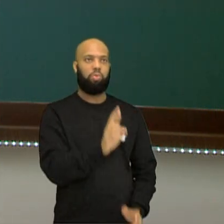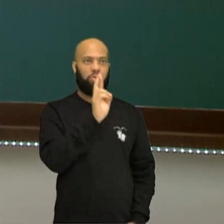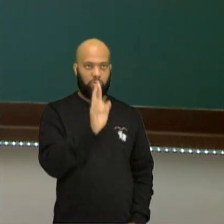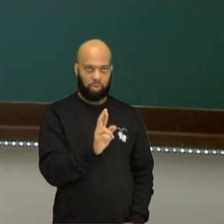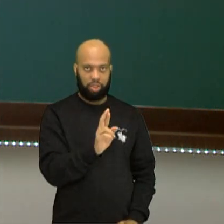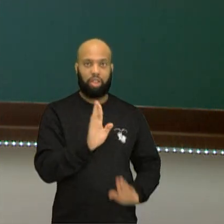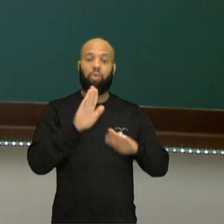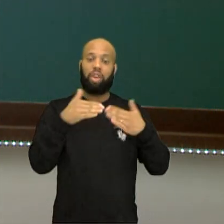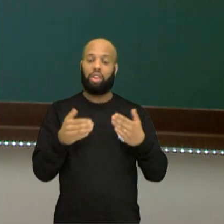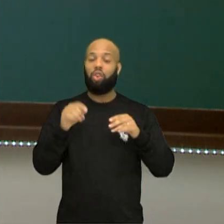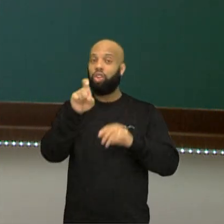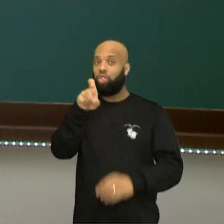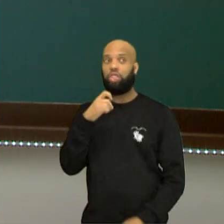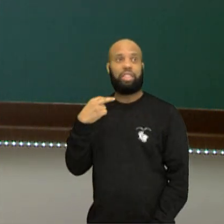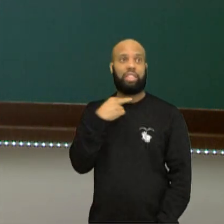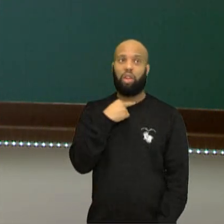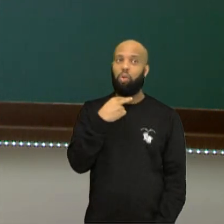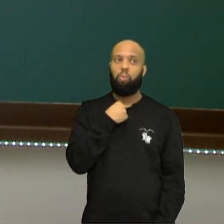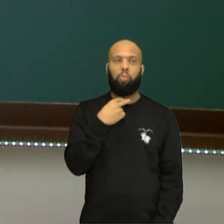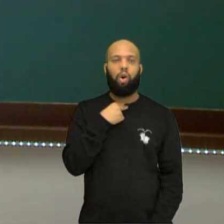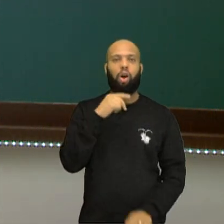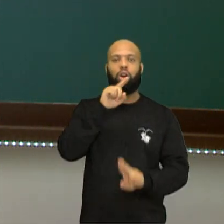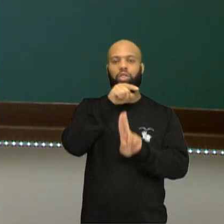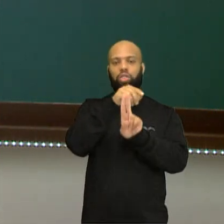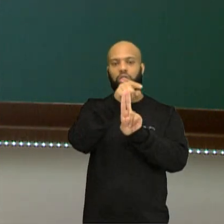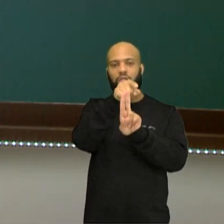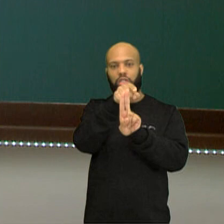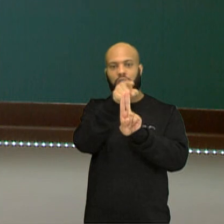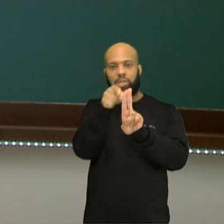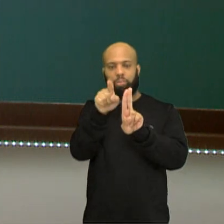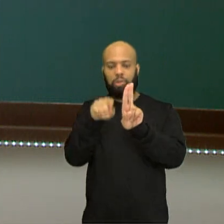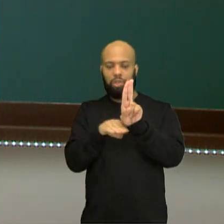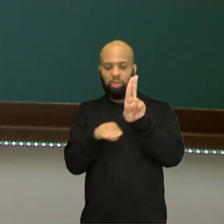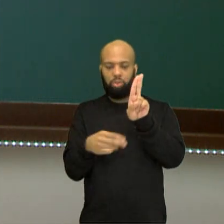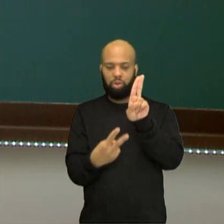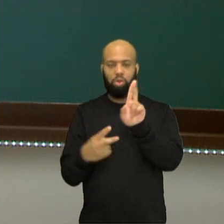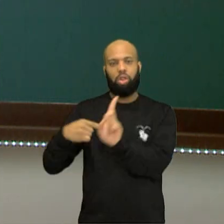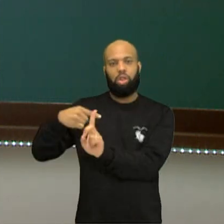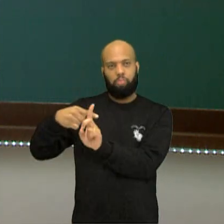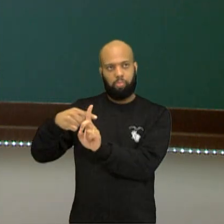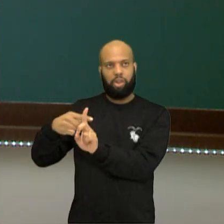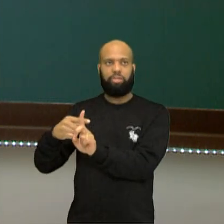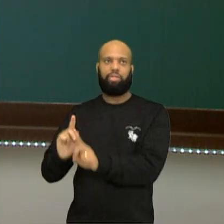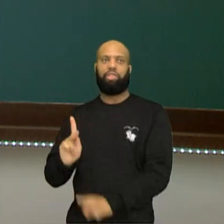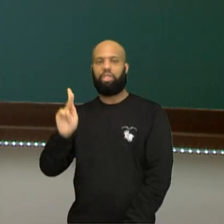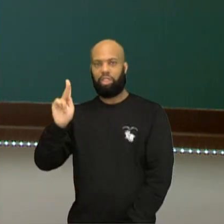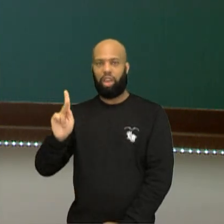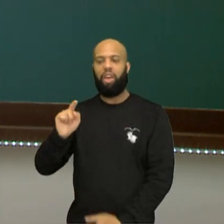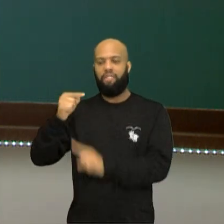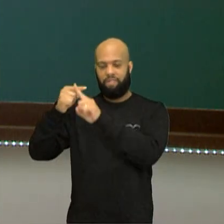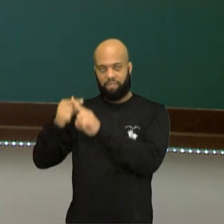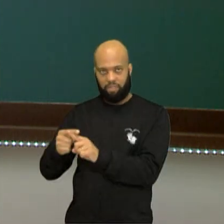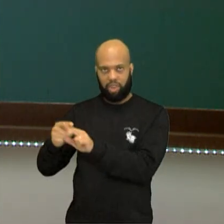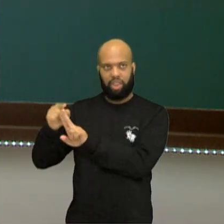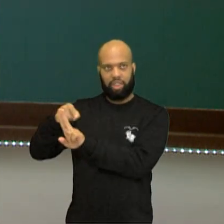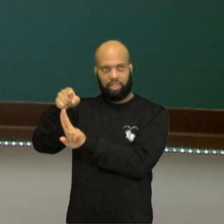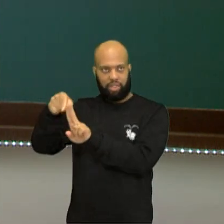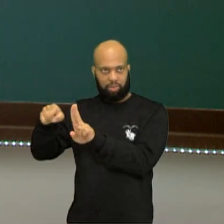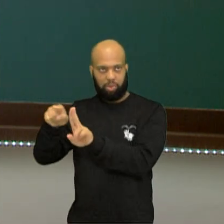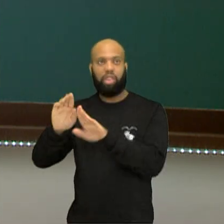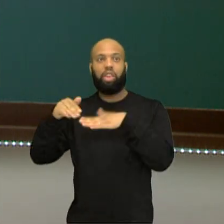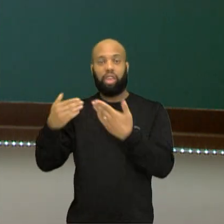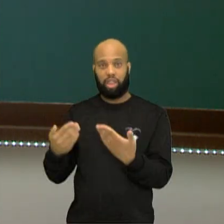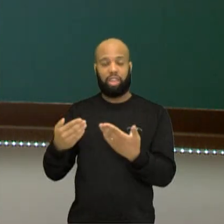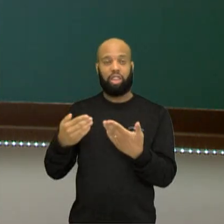x não pode ser π sobre 2 mais k vezes π. Não pode ser. Então, o x representa o